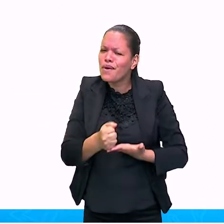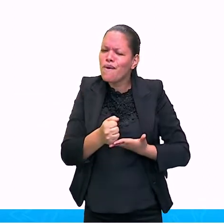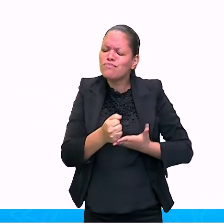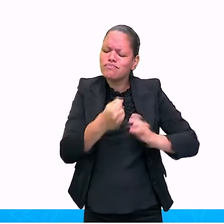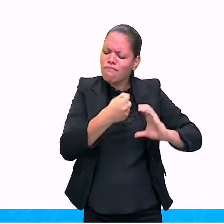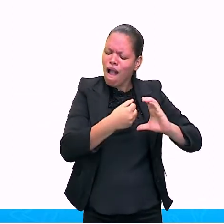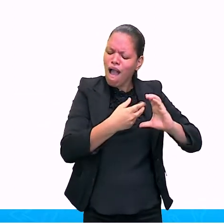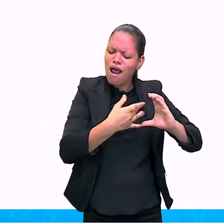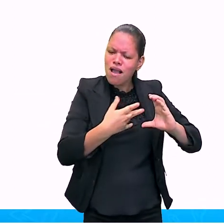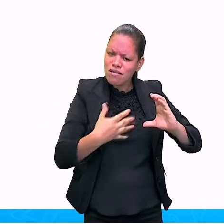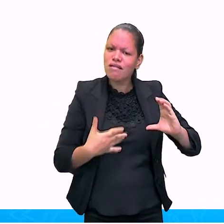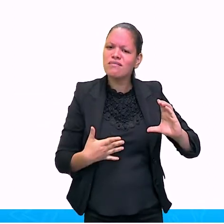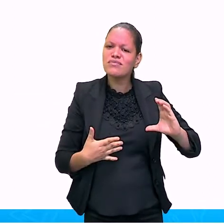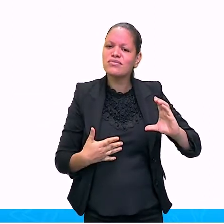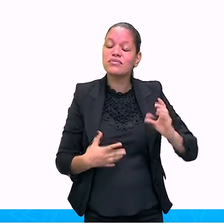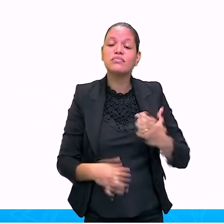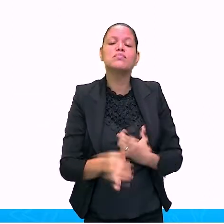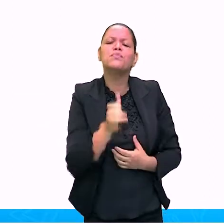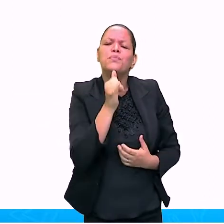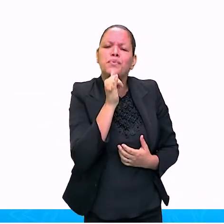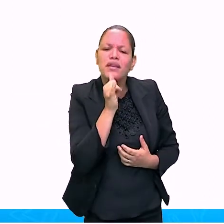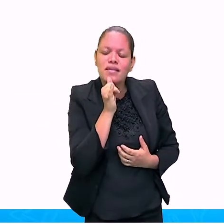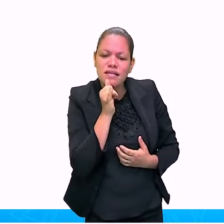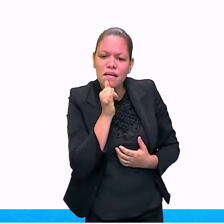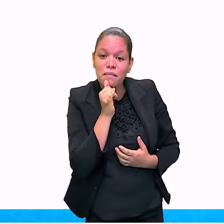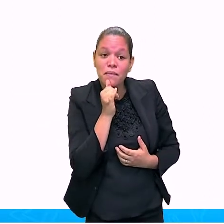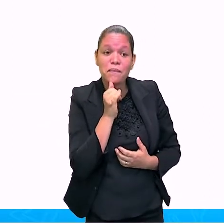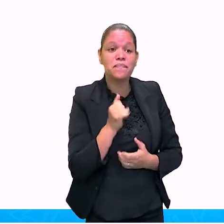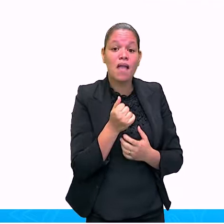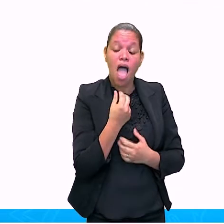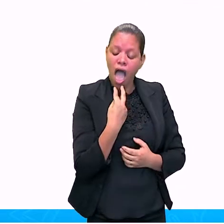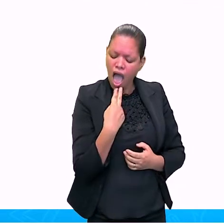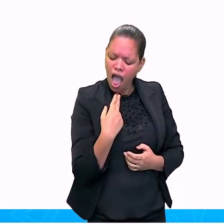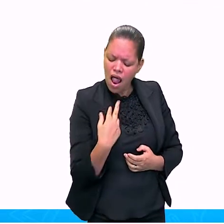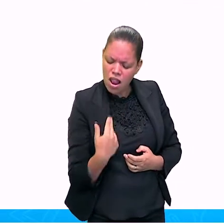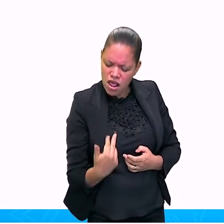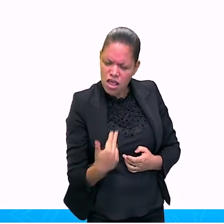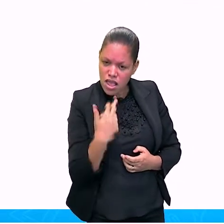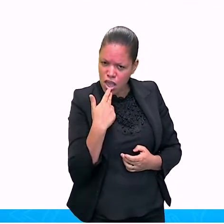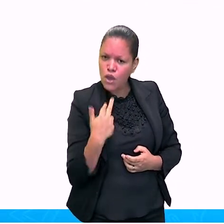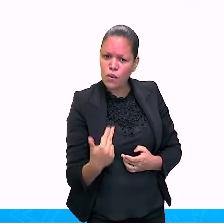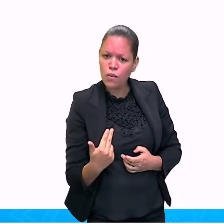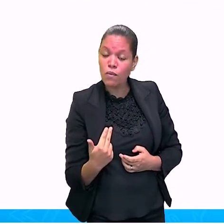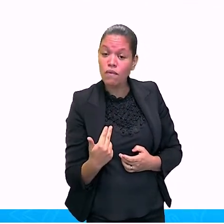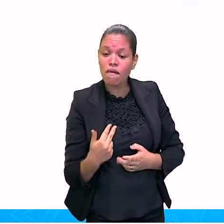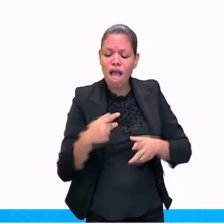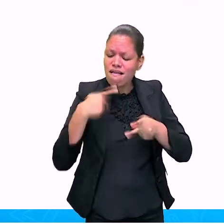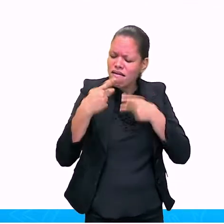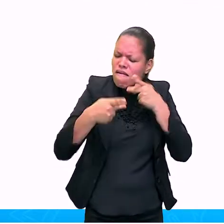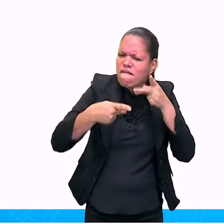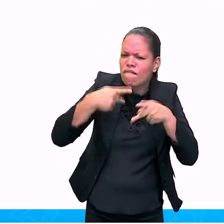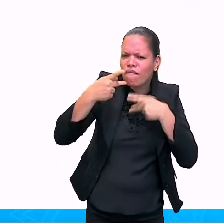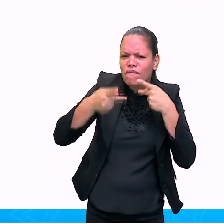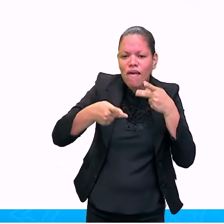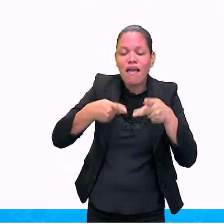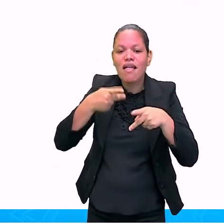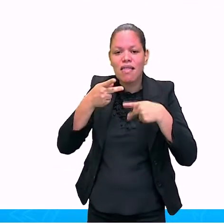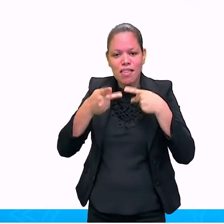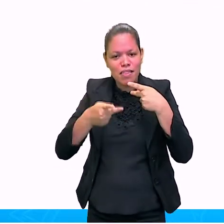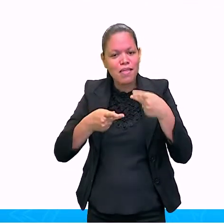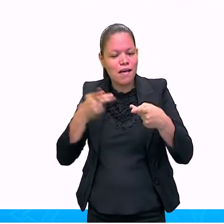portuguesa, O nosso idioma é de herança de Portugal, né? Nós falamos a língua